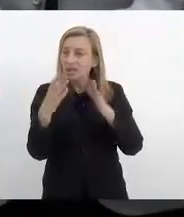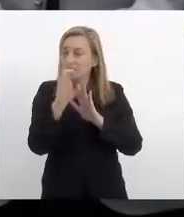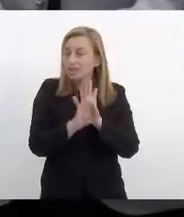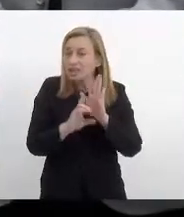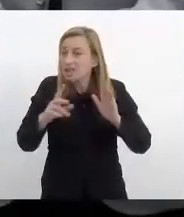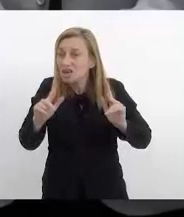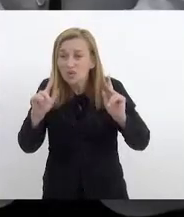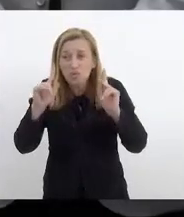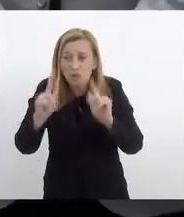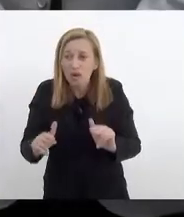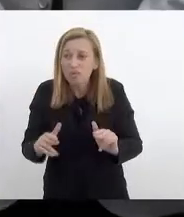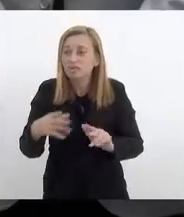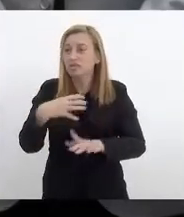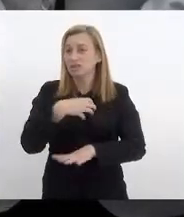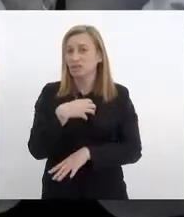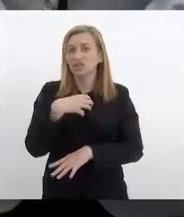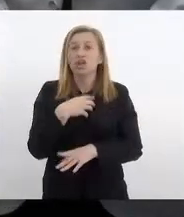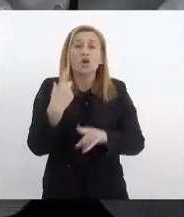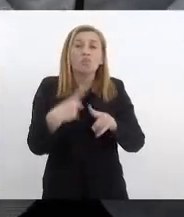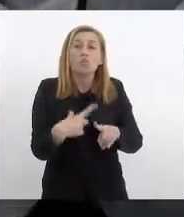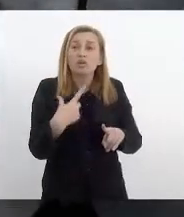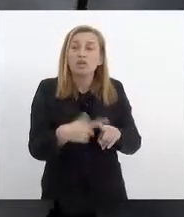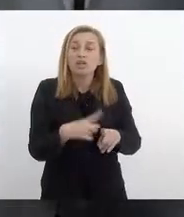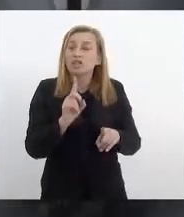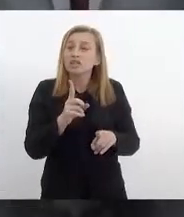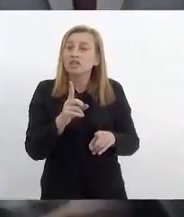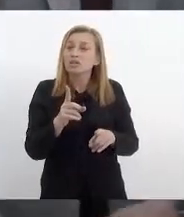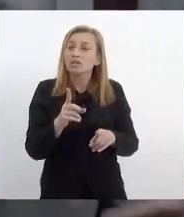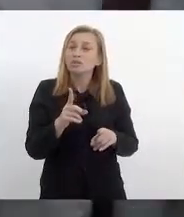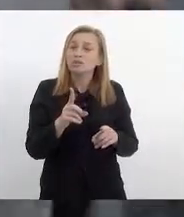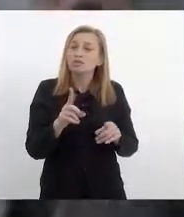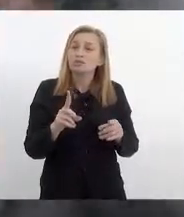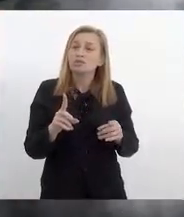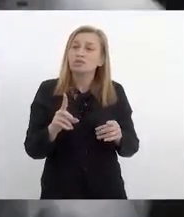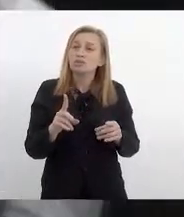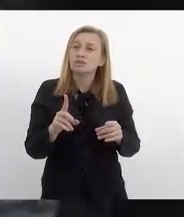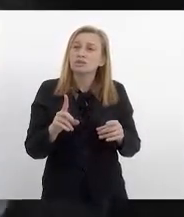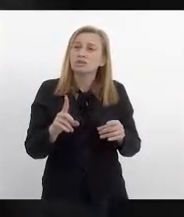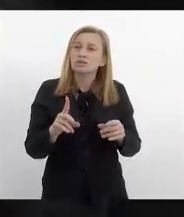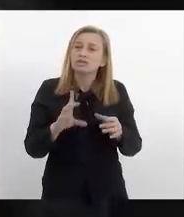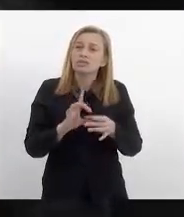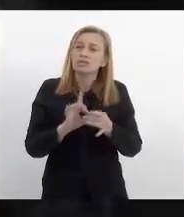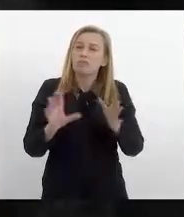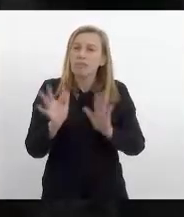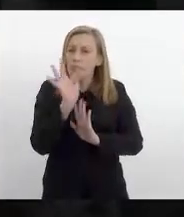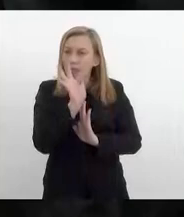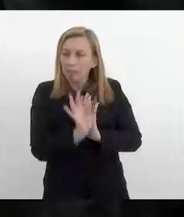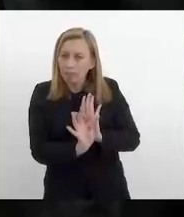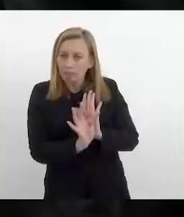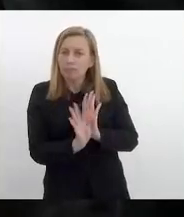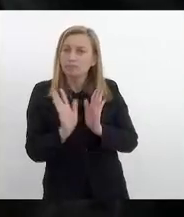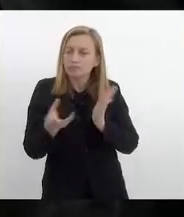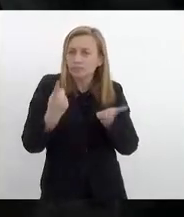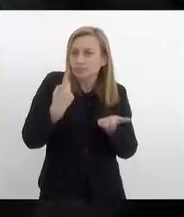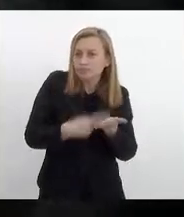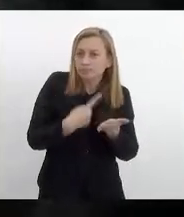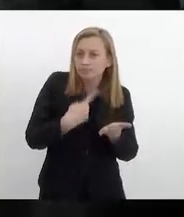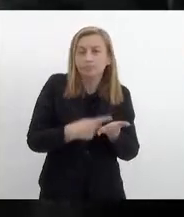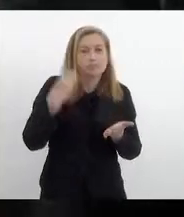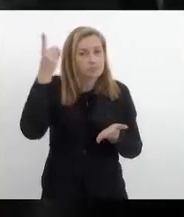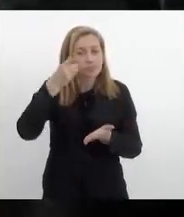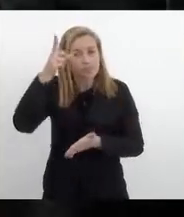mesma toada. E por que não dar o protagonismo do texto acordado pelo deputado Luiz